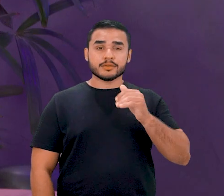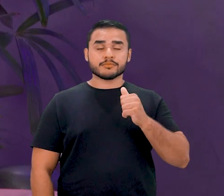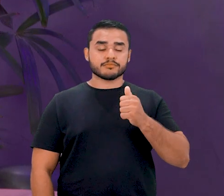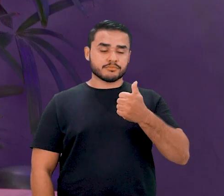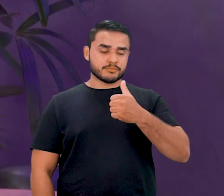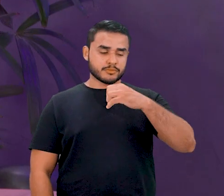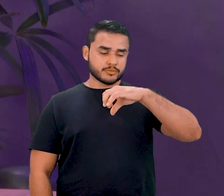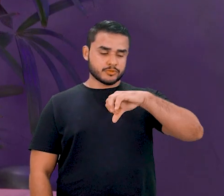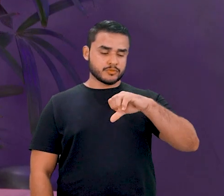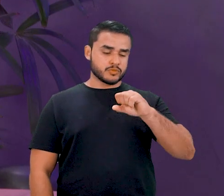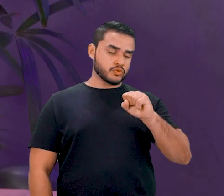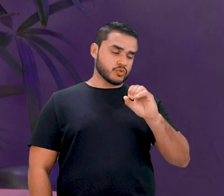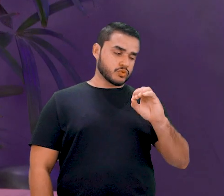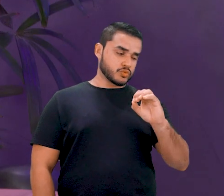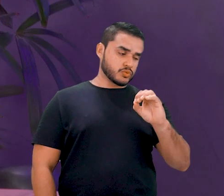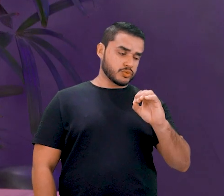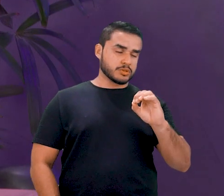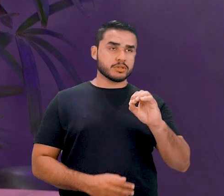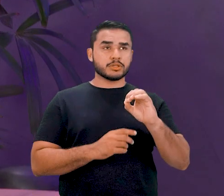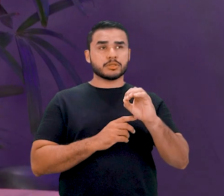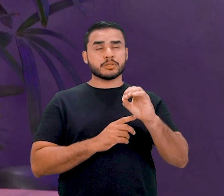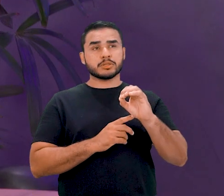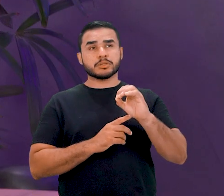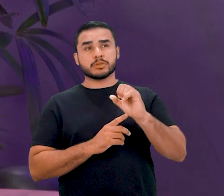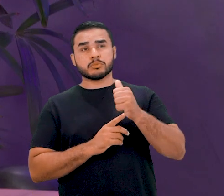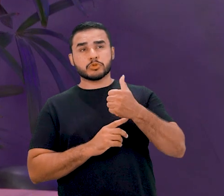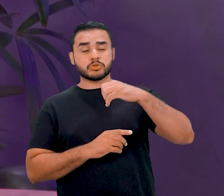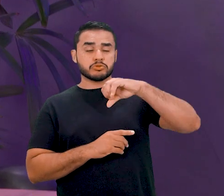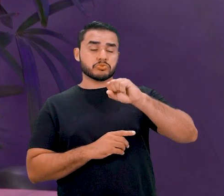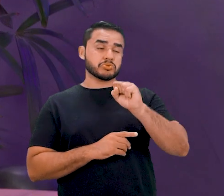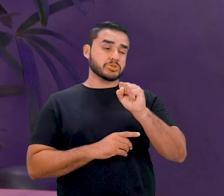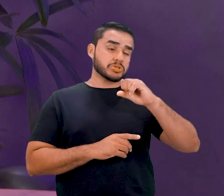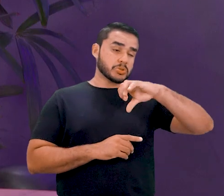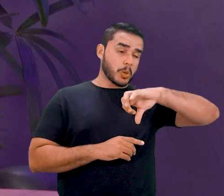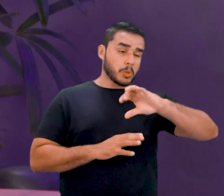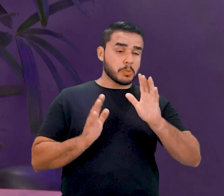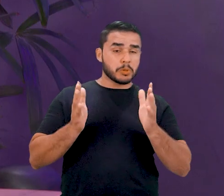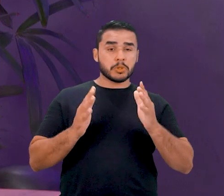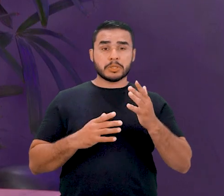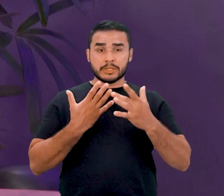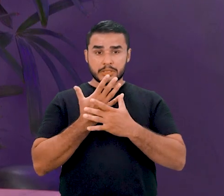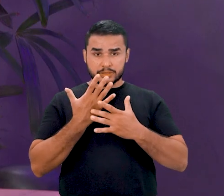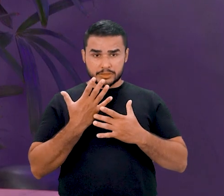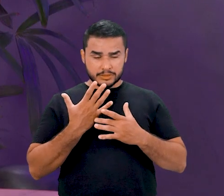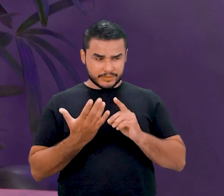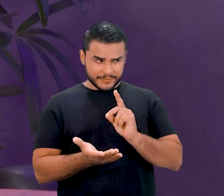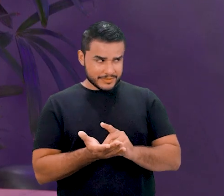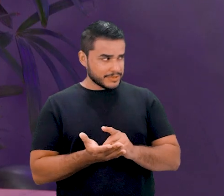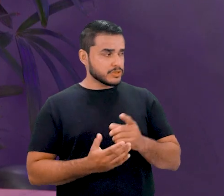de 80, e falar que você era pessoa com deficiência naquele Era uma ofensa, tempo né? era